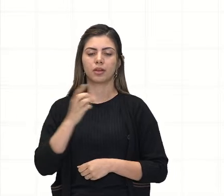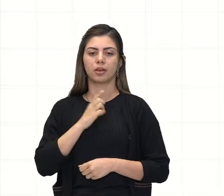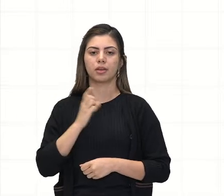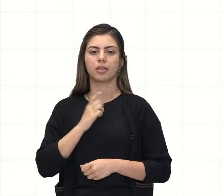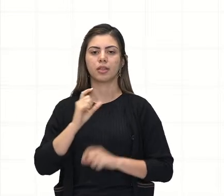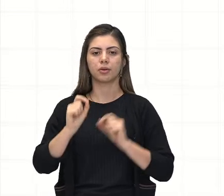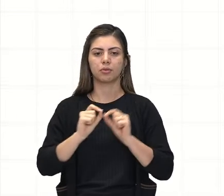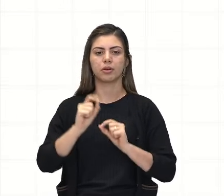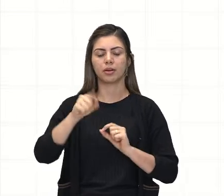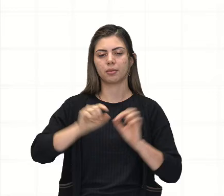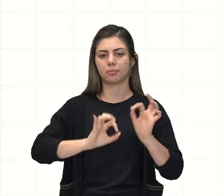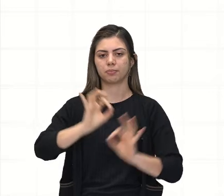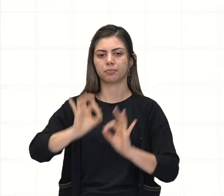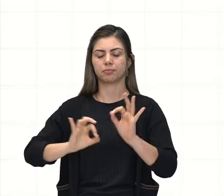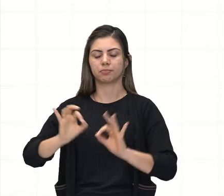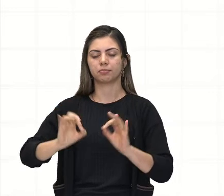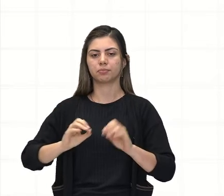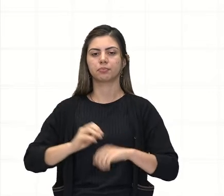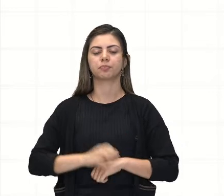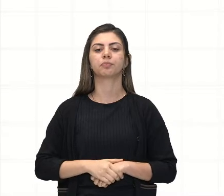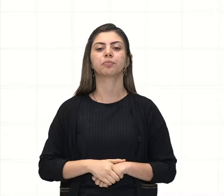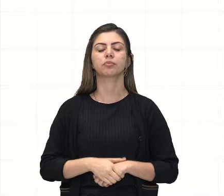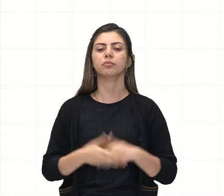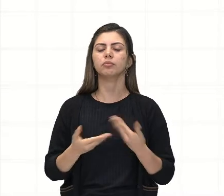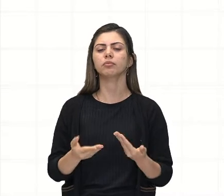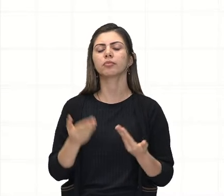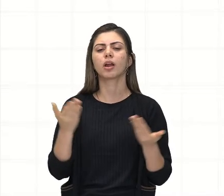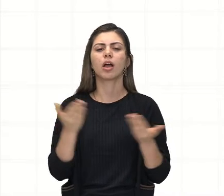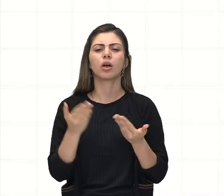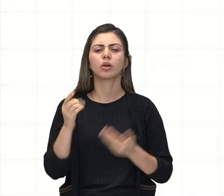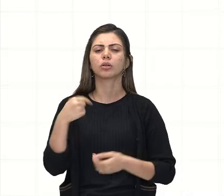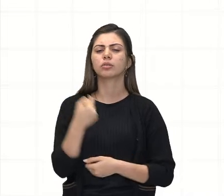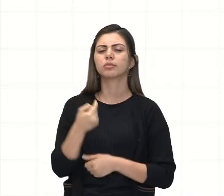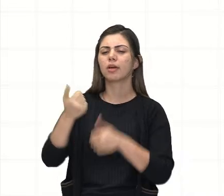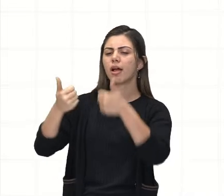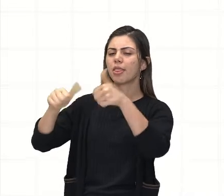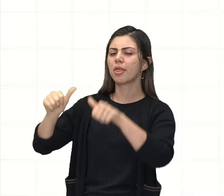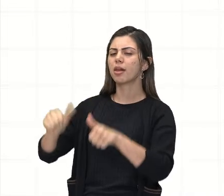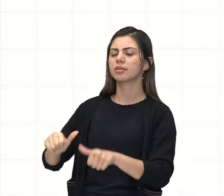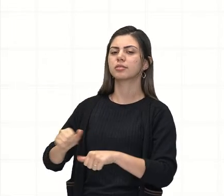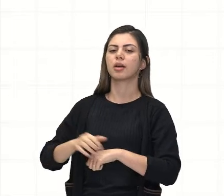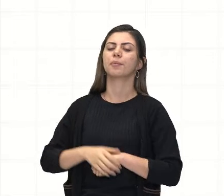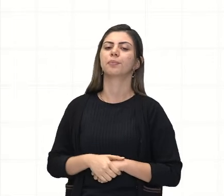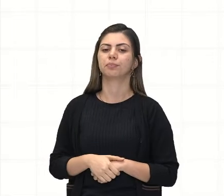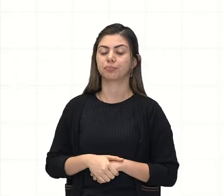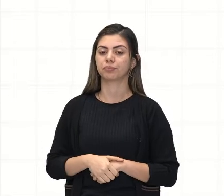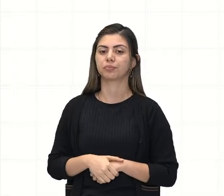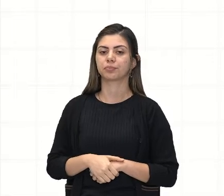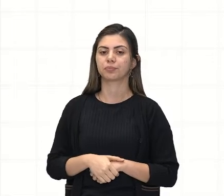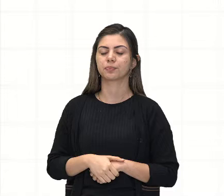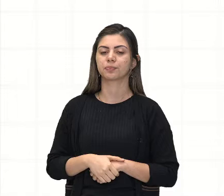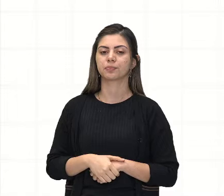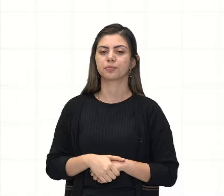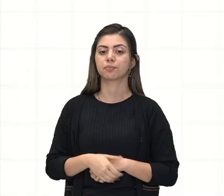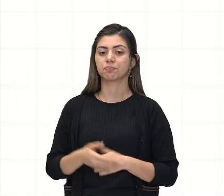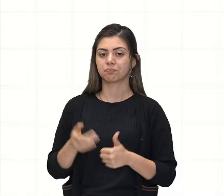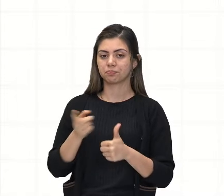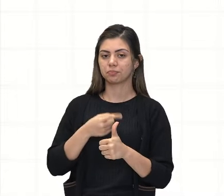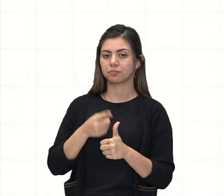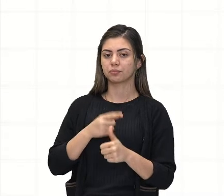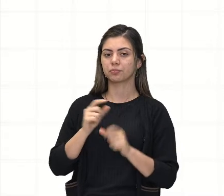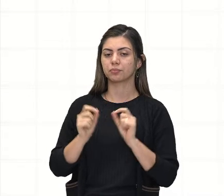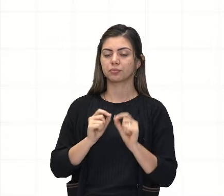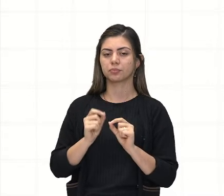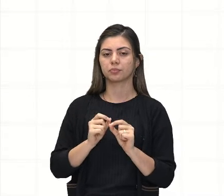malha quadriculada. Então, vamos analisar aqui o que acontece. Ó. Vamos pegar primeiro ó,